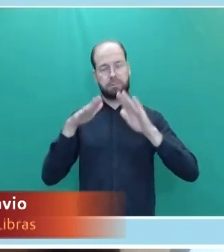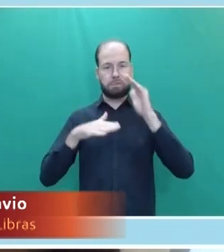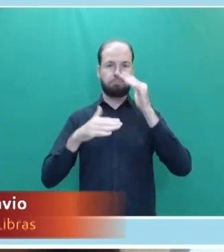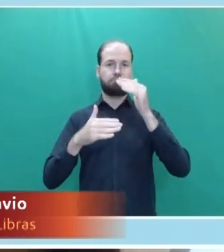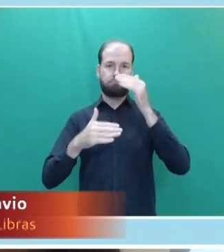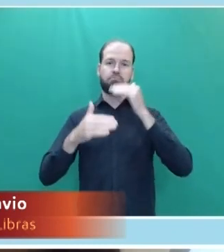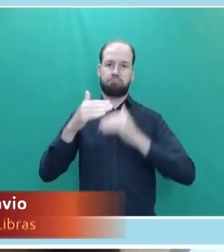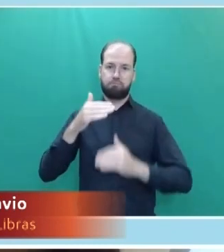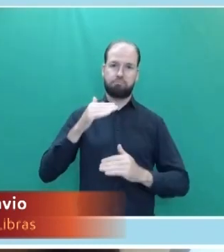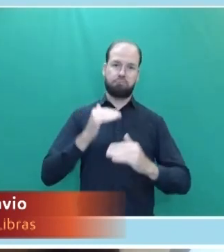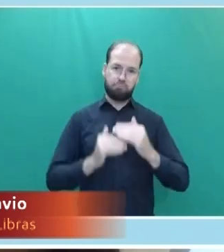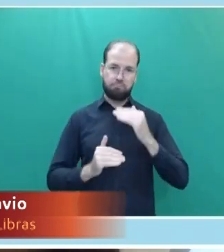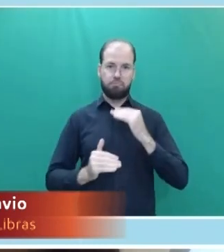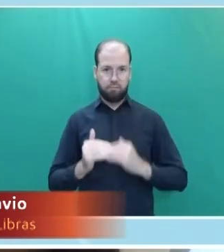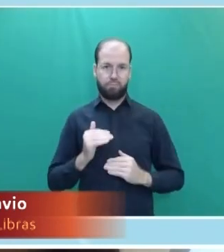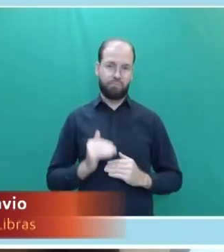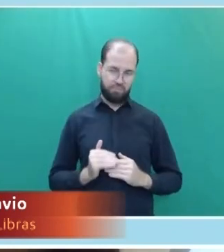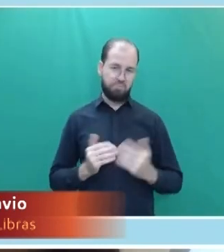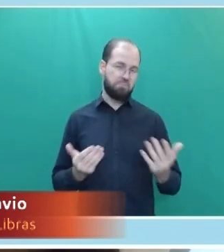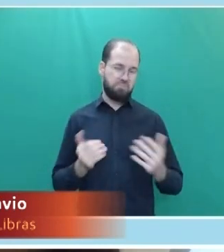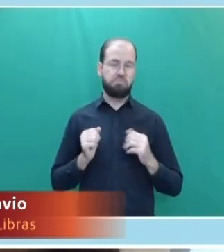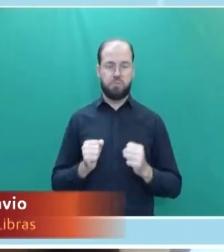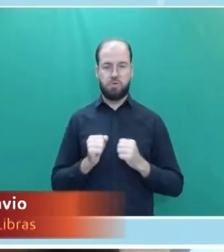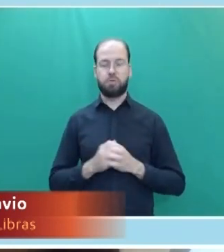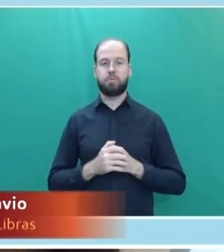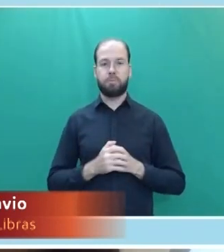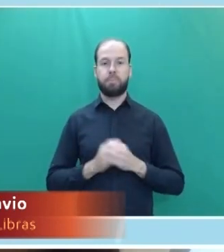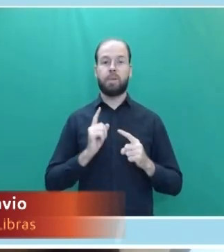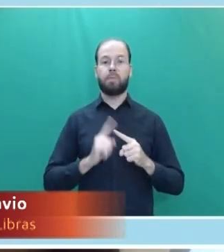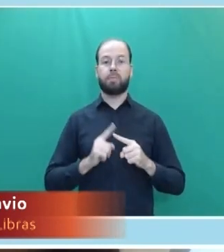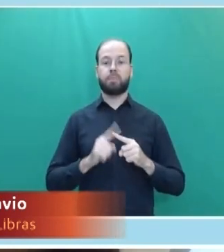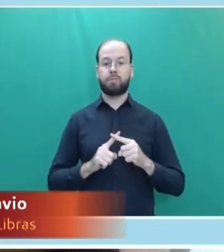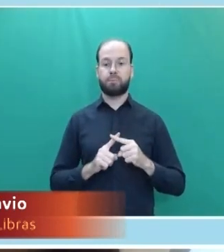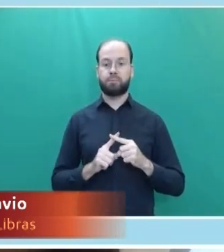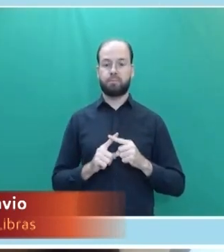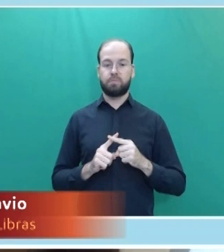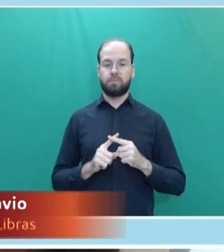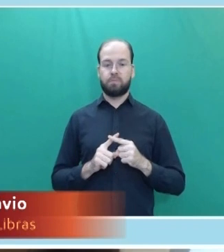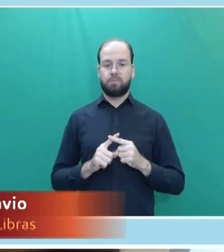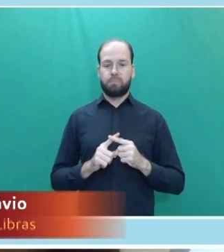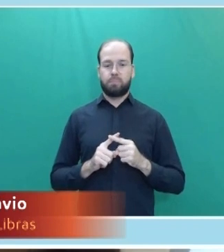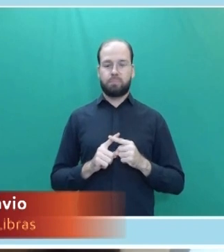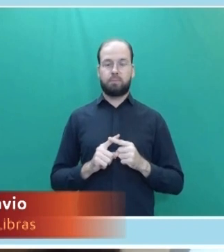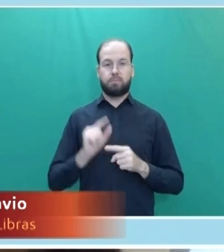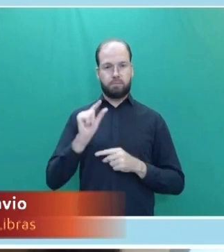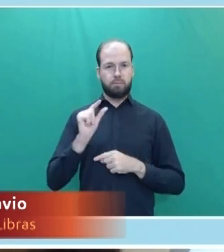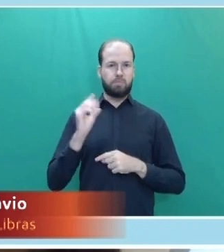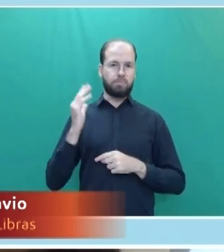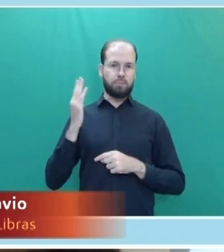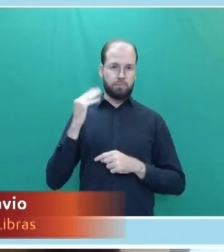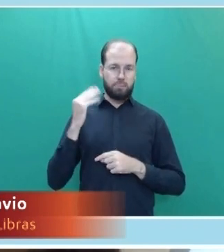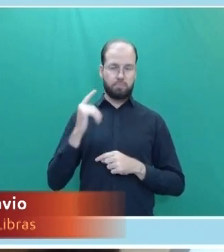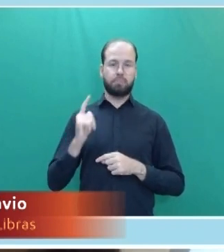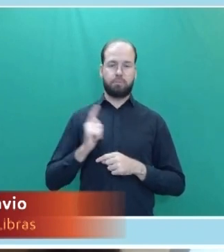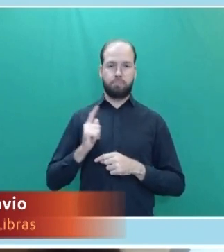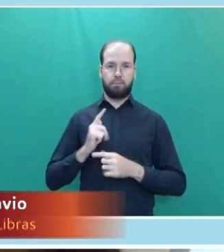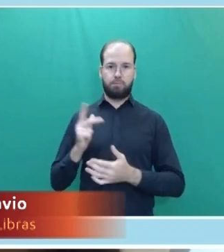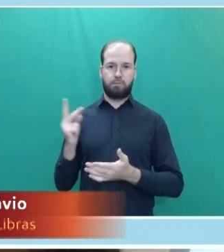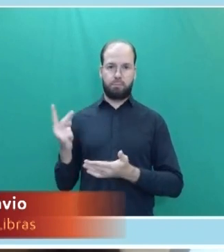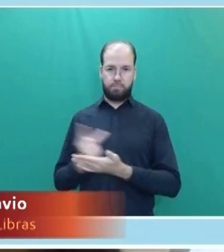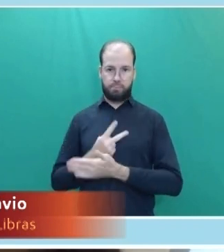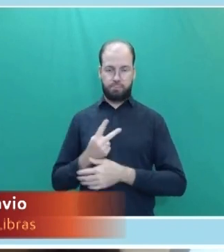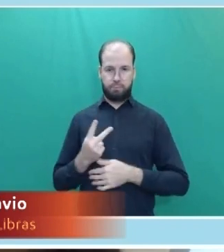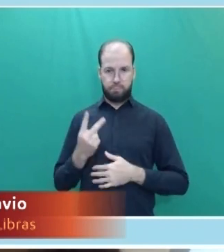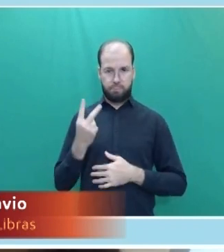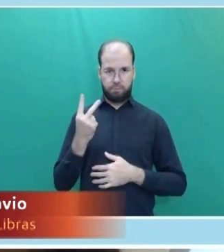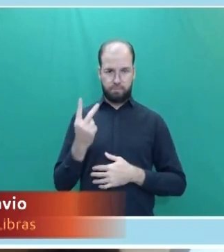e retrocede outros, né, porque recentemente, né, a gente tinham